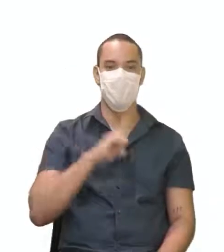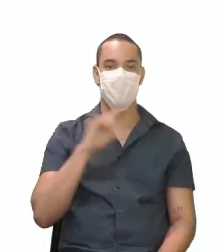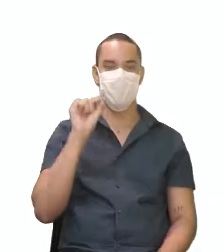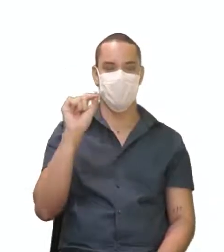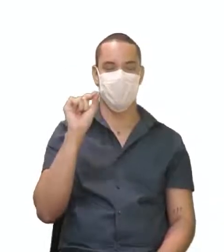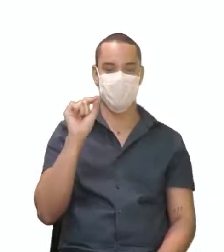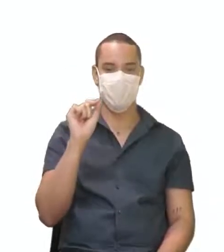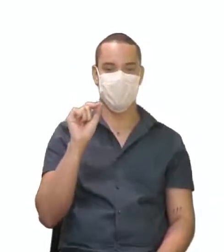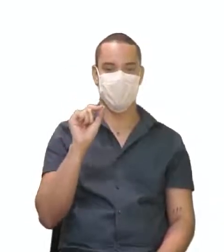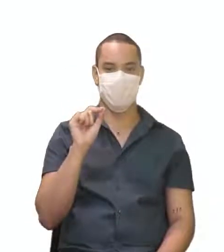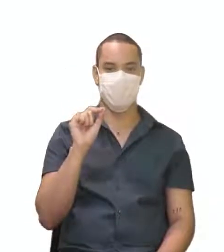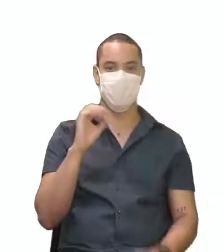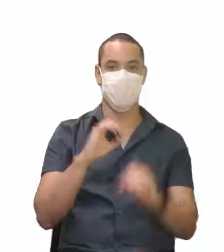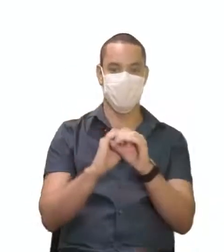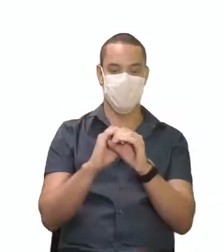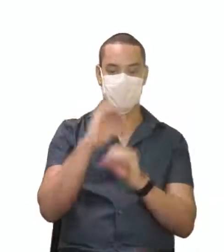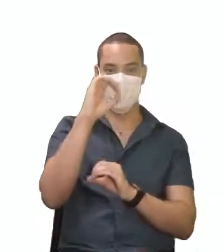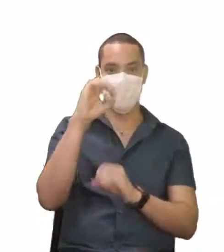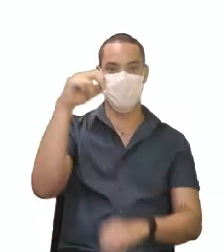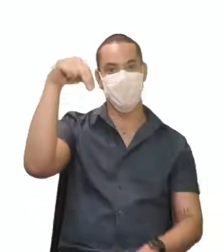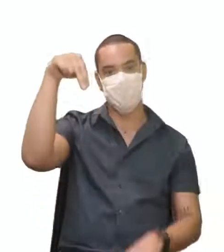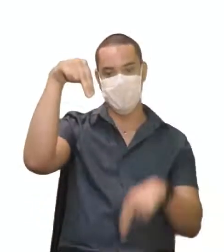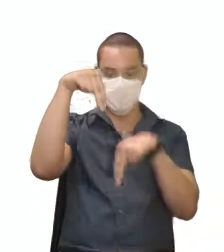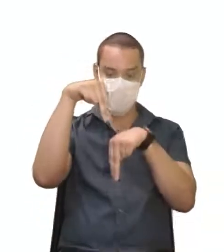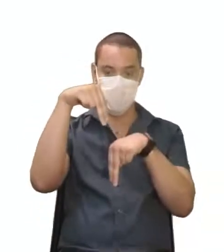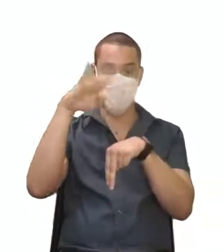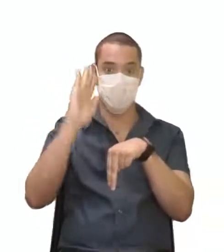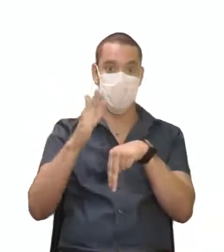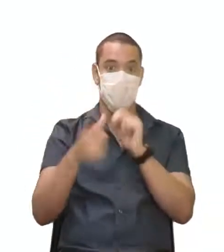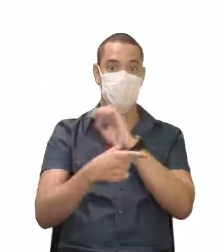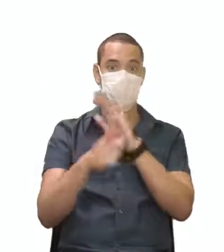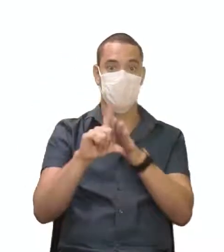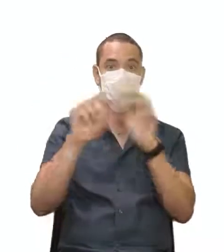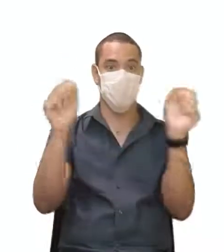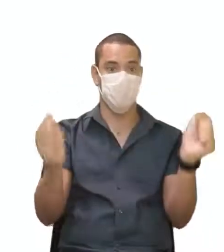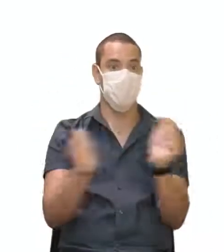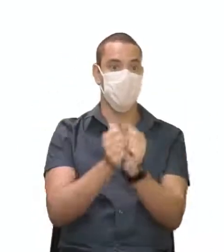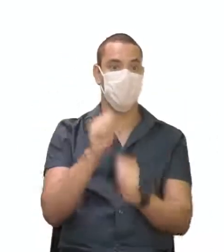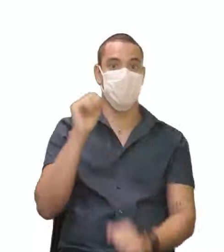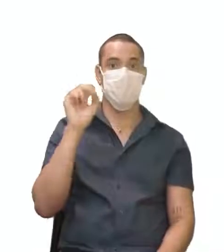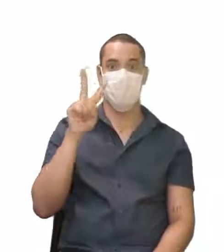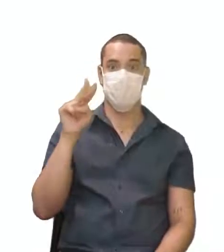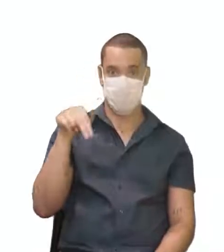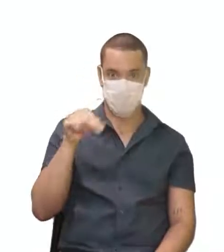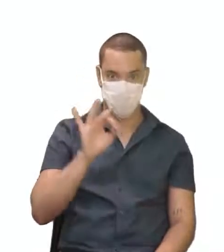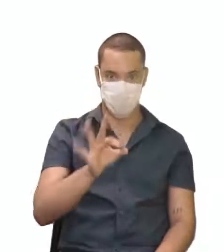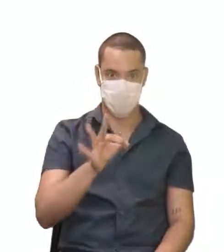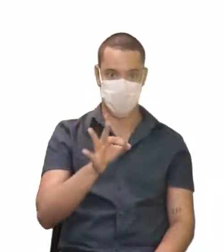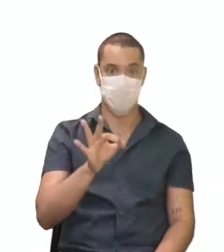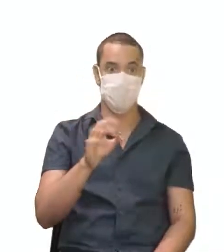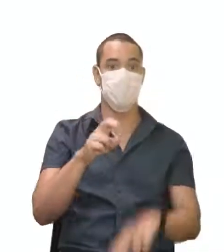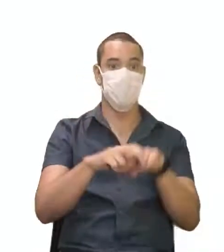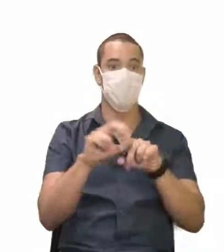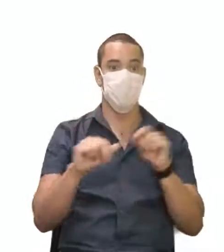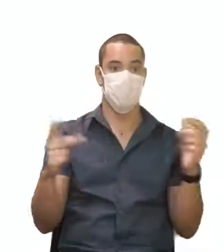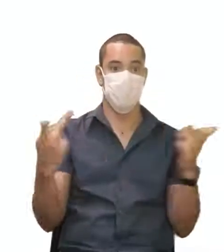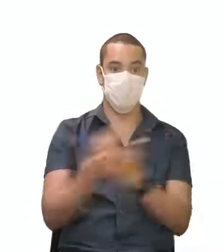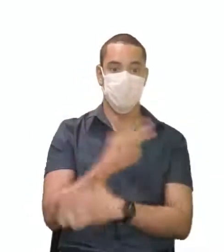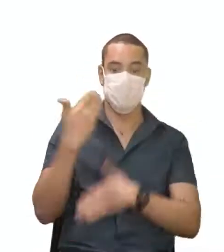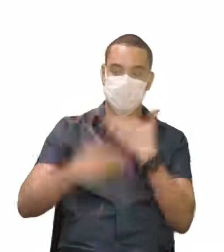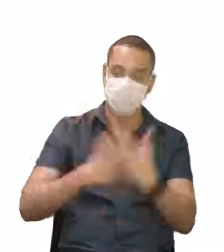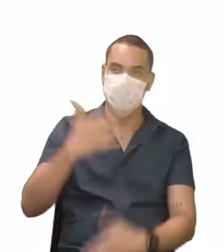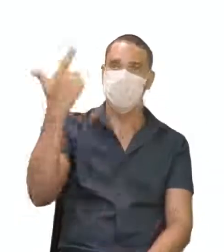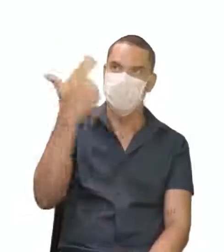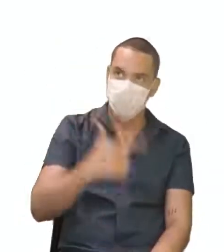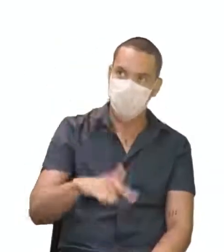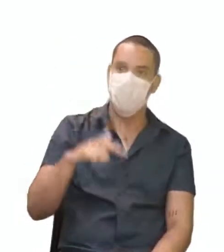tenho células N, com um único cromossomo. Aqui a célula era 2N. Perfeito? Vai continuar o processo de novo,